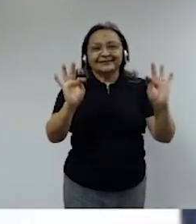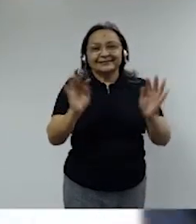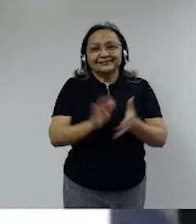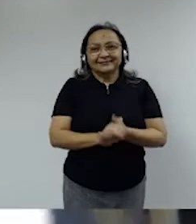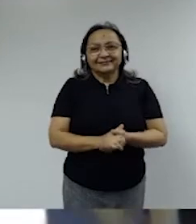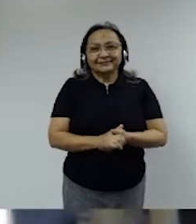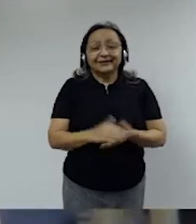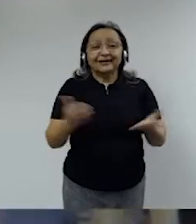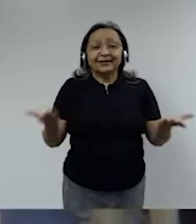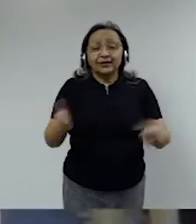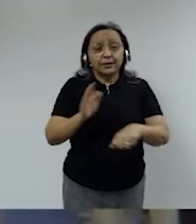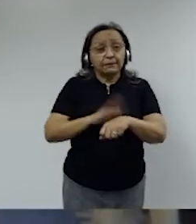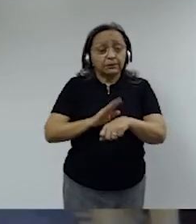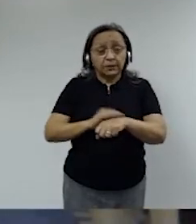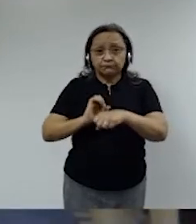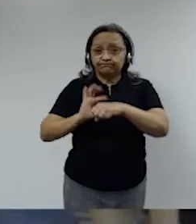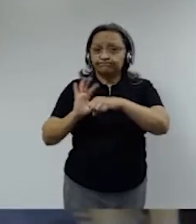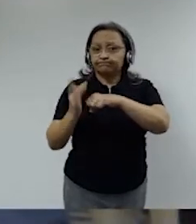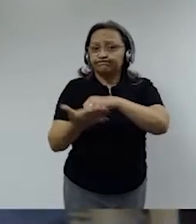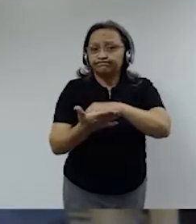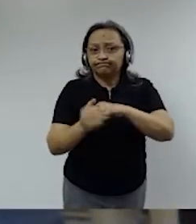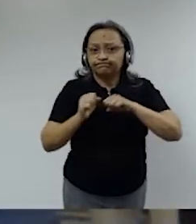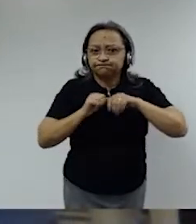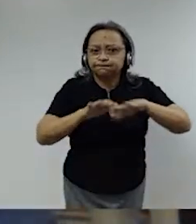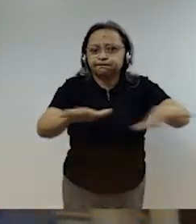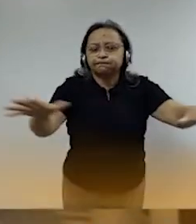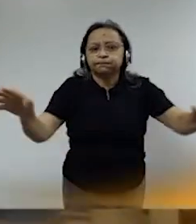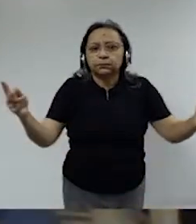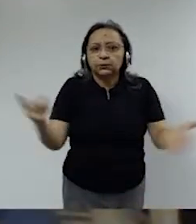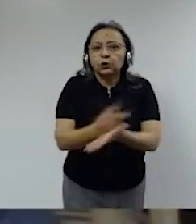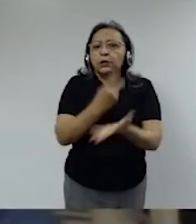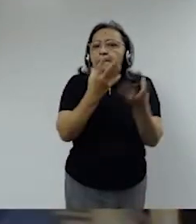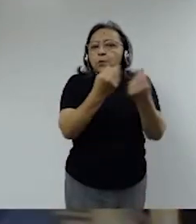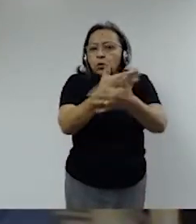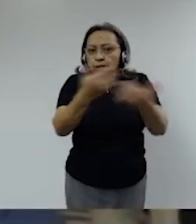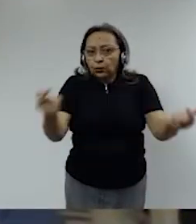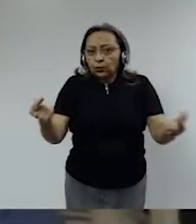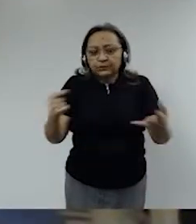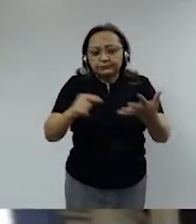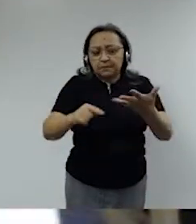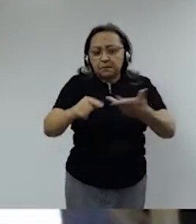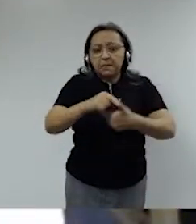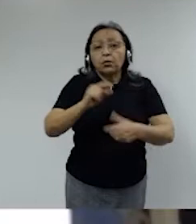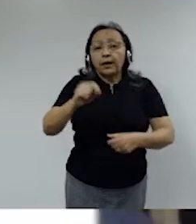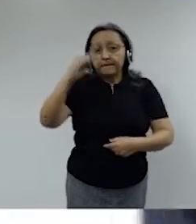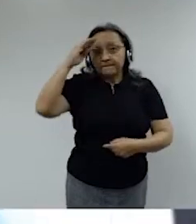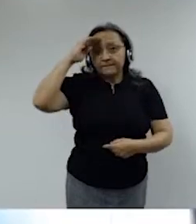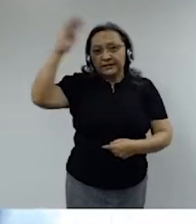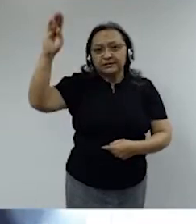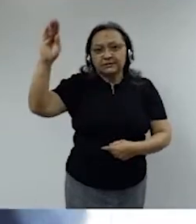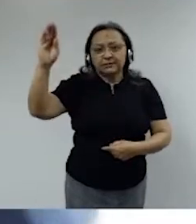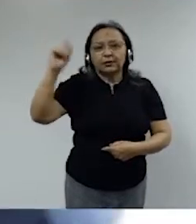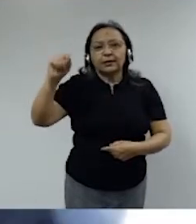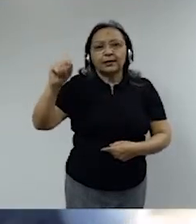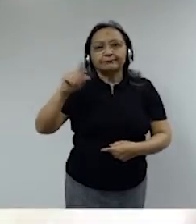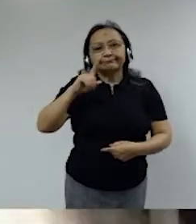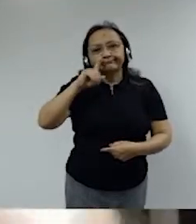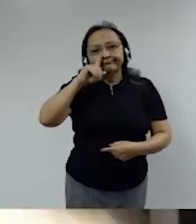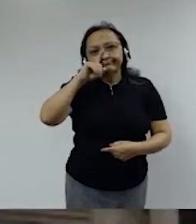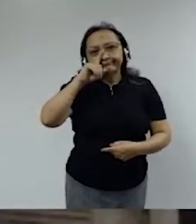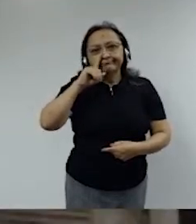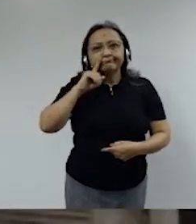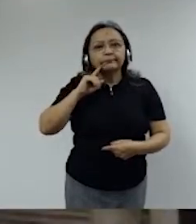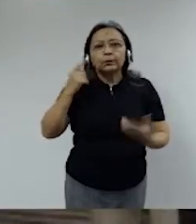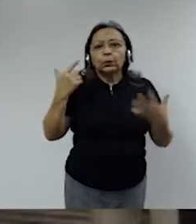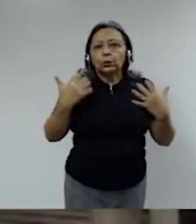Esse momento de pandemia evidencia muitas coisas. A principal delas é que a crise não é igual para